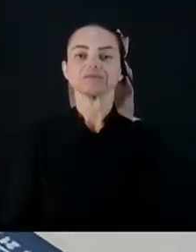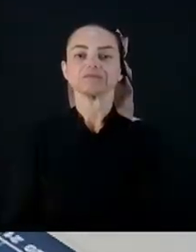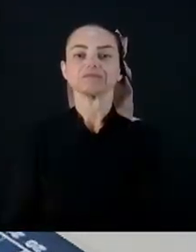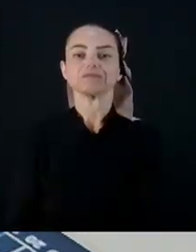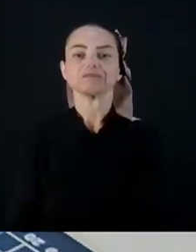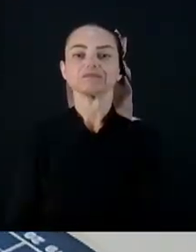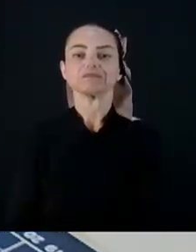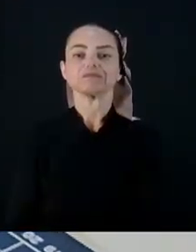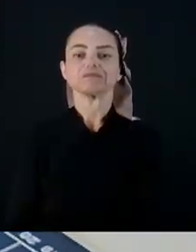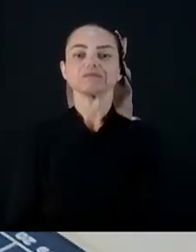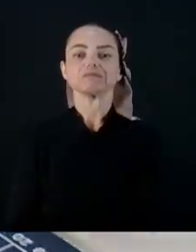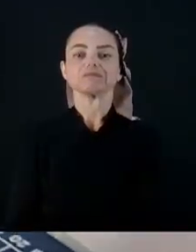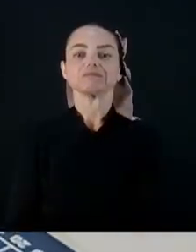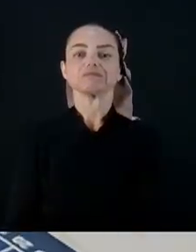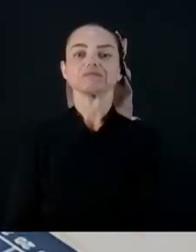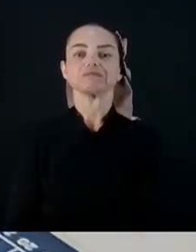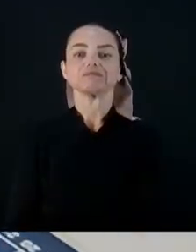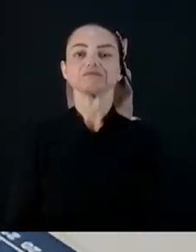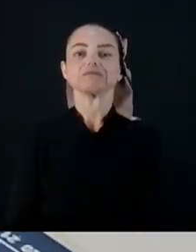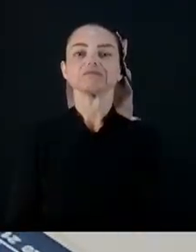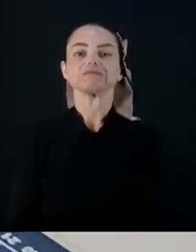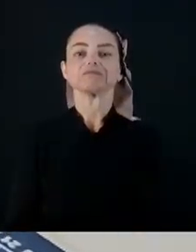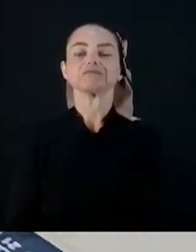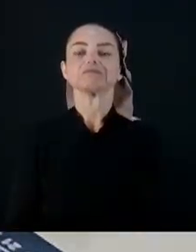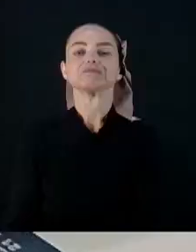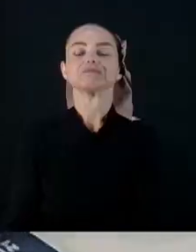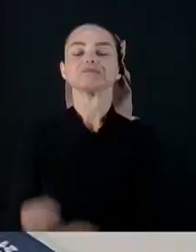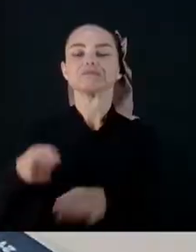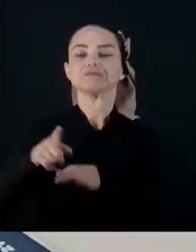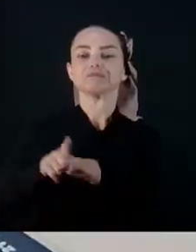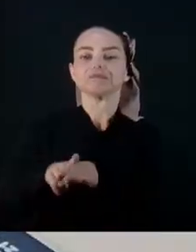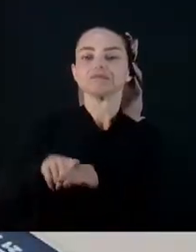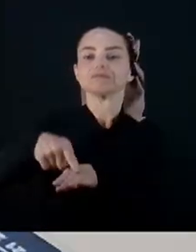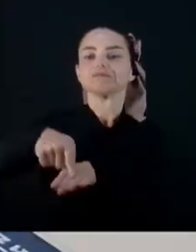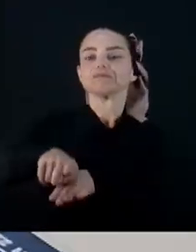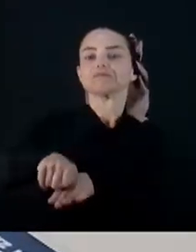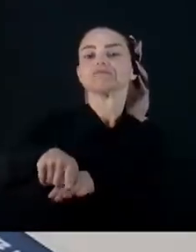Aí passa ele por dentro aqui? Isso, a gente vai passar ele aí dentro.